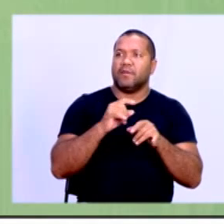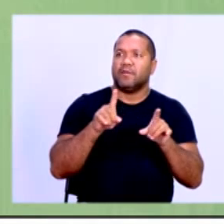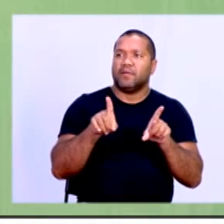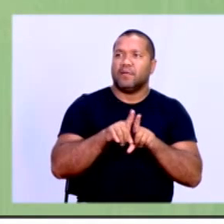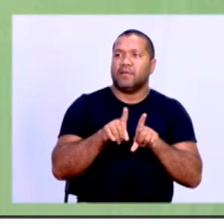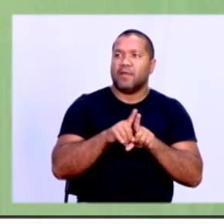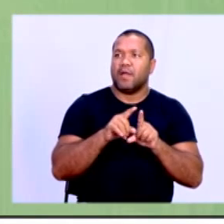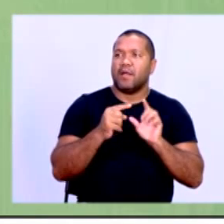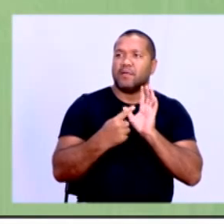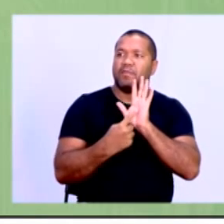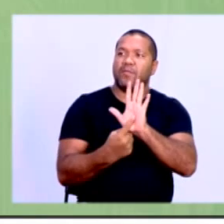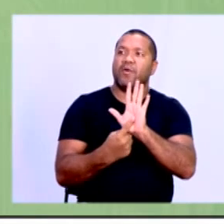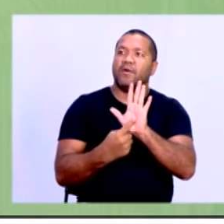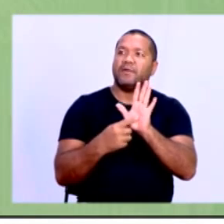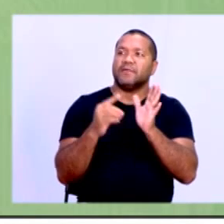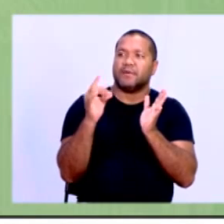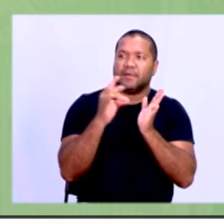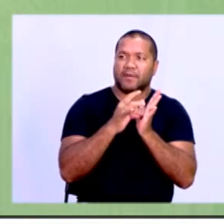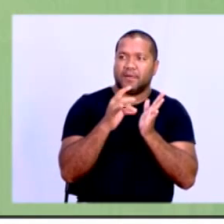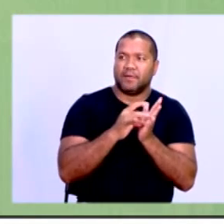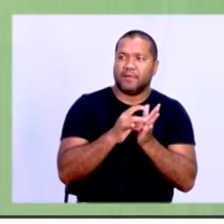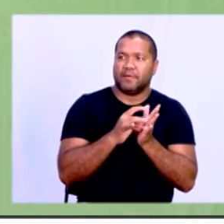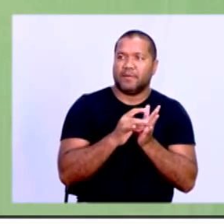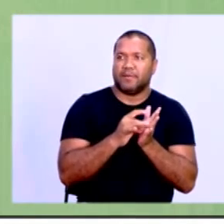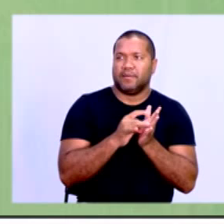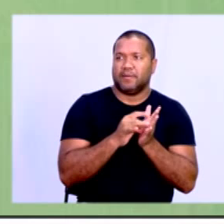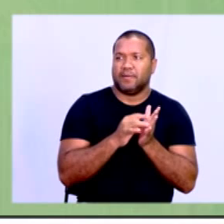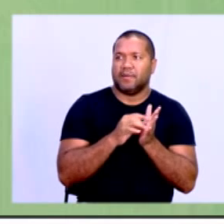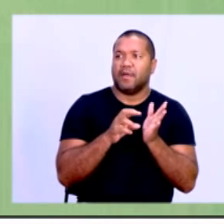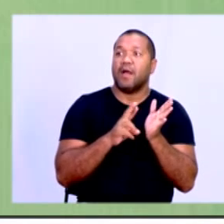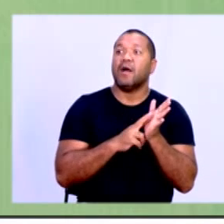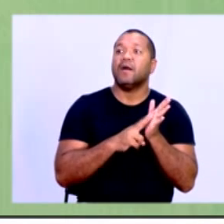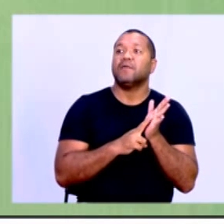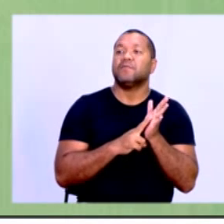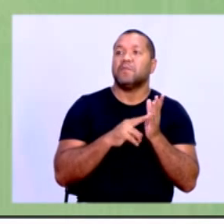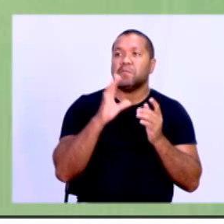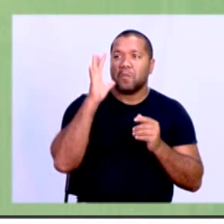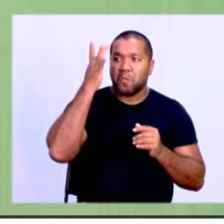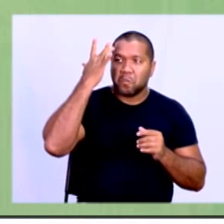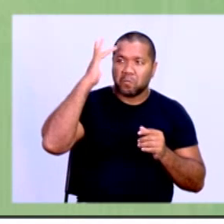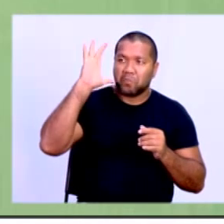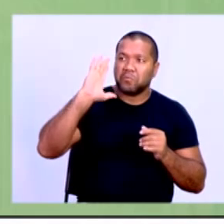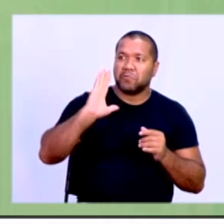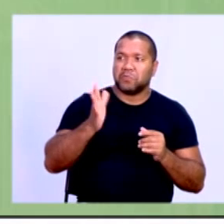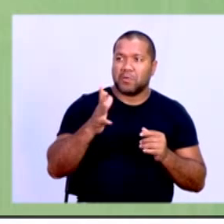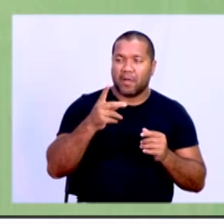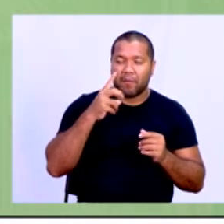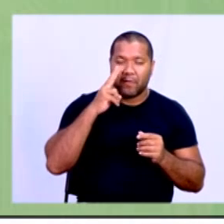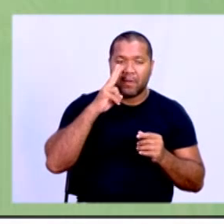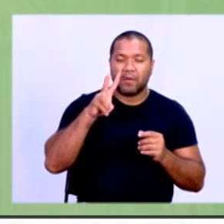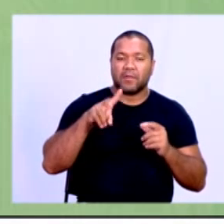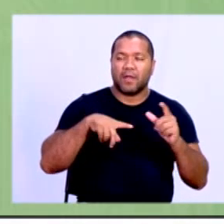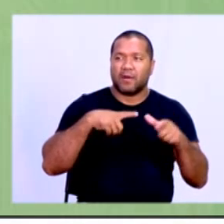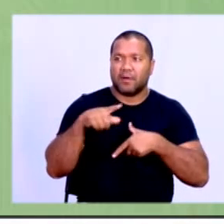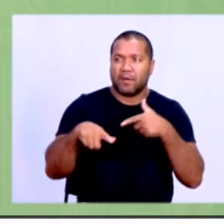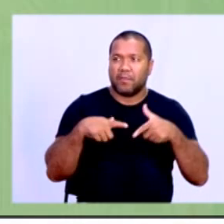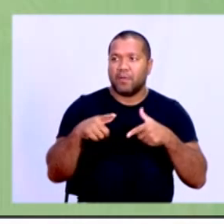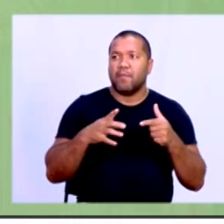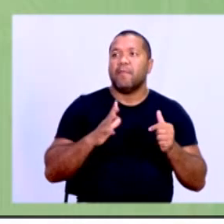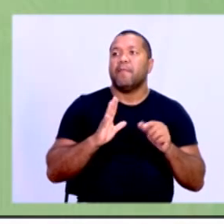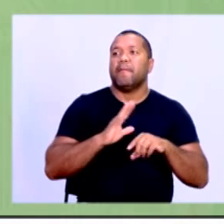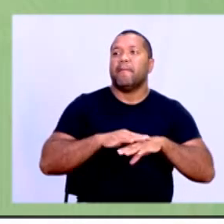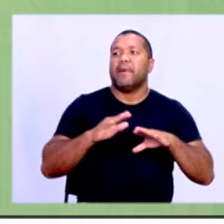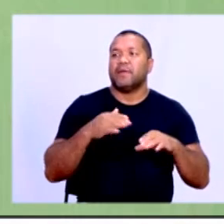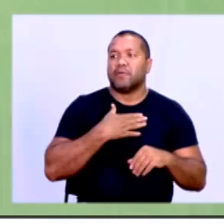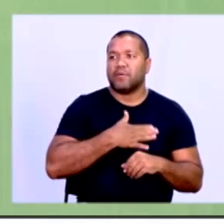a gente mostra o resultado. Espero que, eu não sei se tem alguém que vocês já vieram estar utilizando, mas eu gostaria até